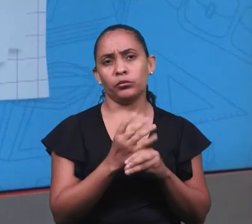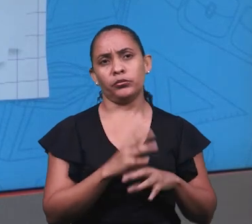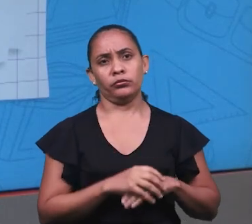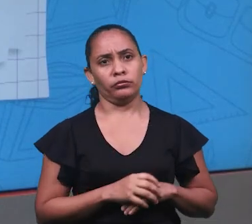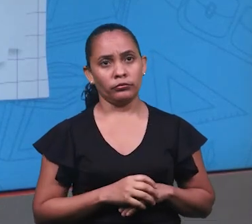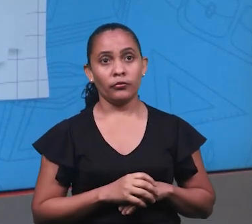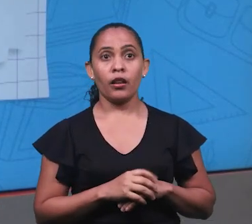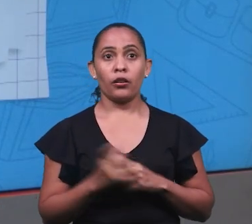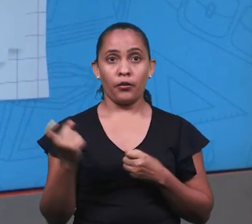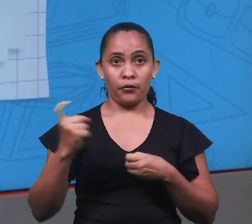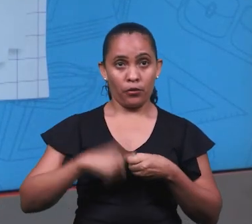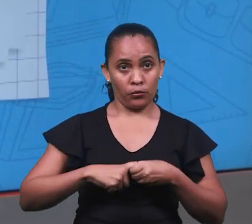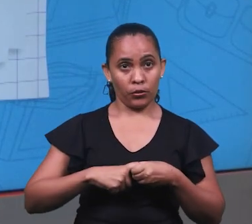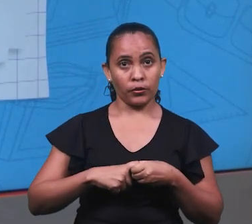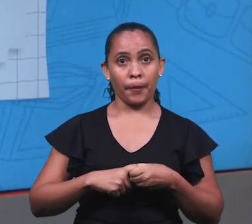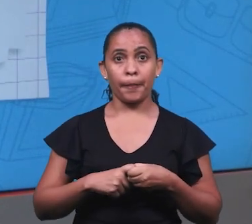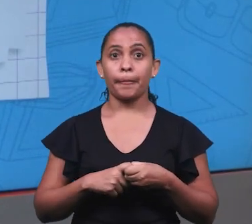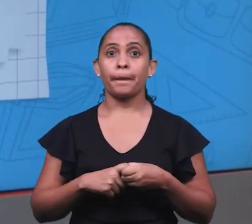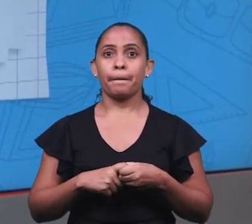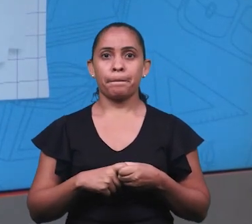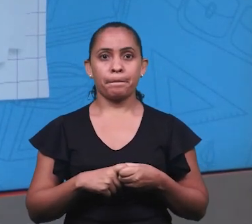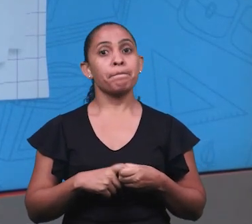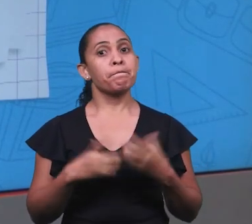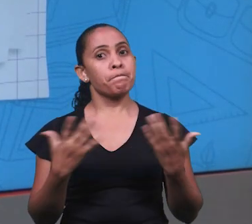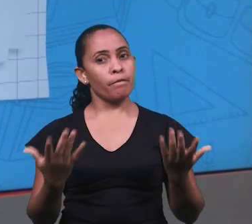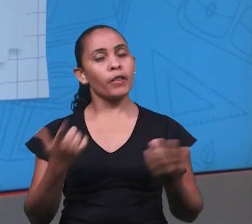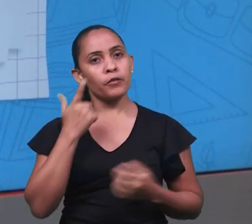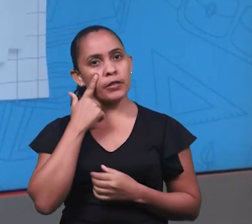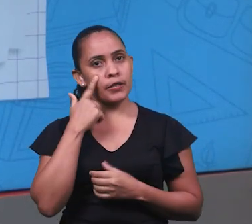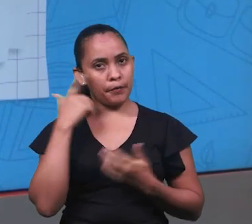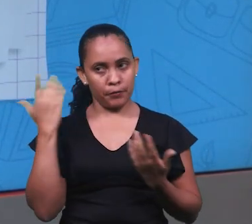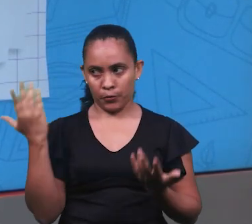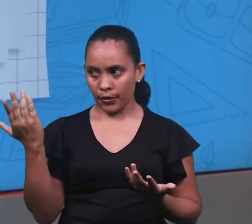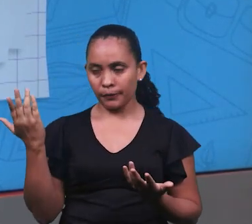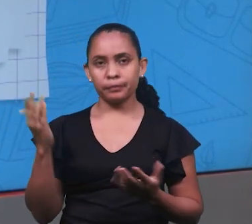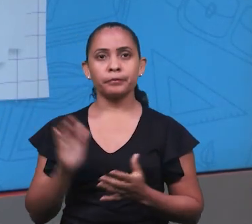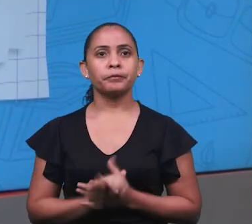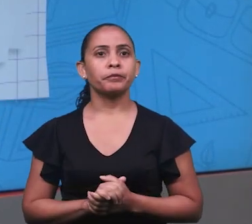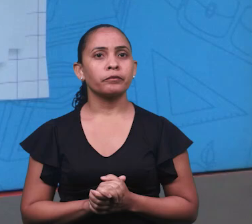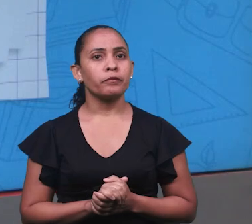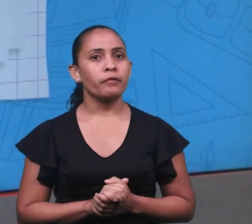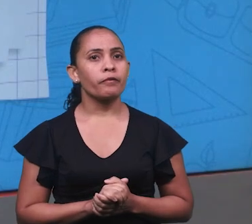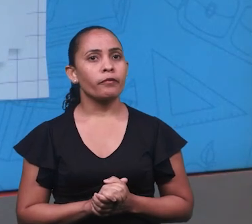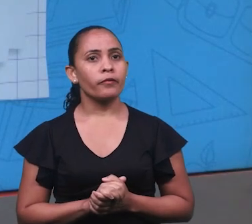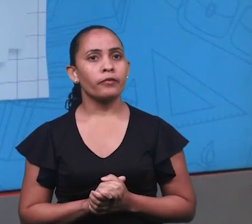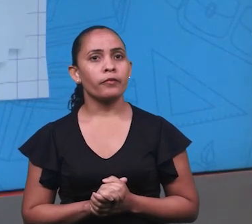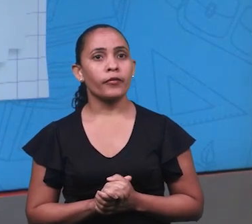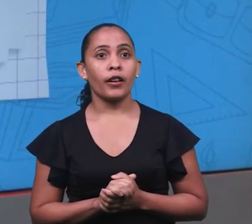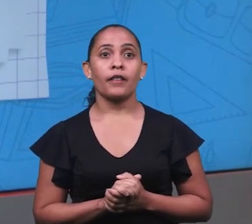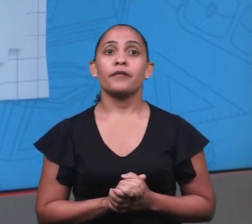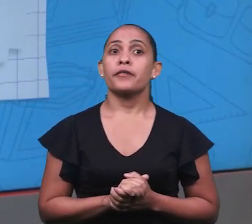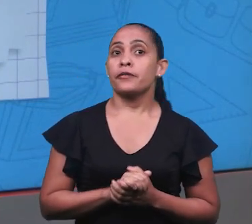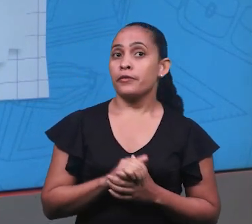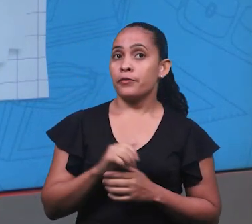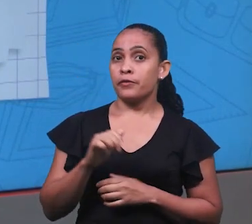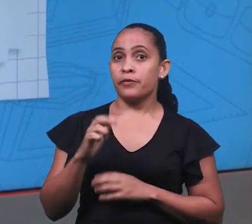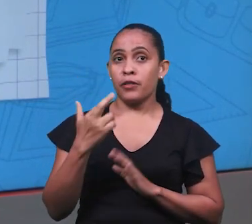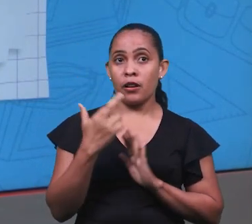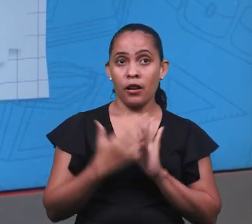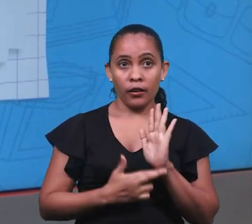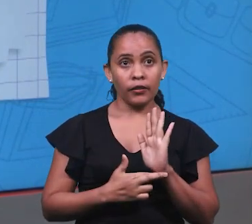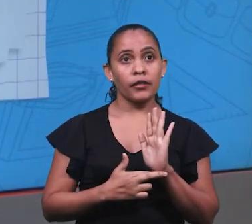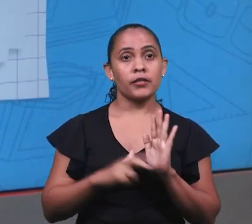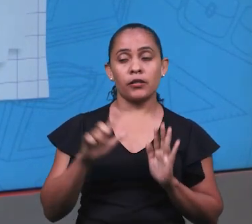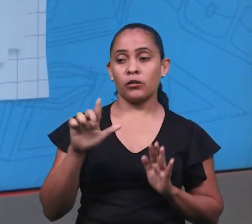aí eu vou voltar, porque esse rascunho que você viu aí foi da redação do Lucas Malta de Carvalho, que está na cartilha